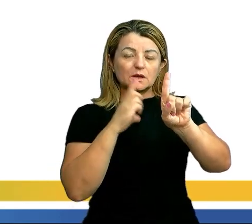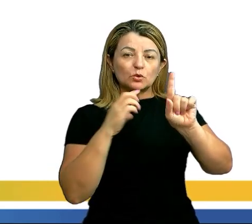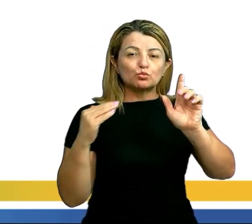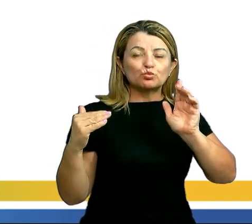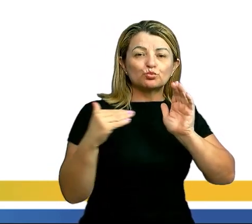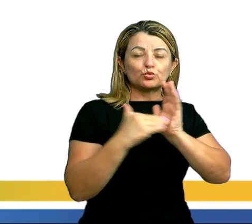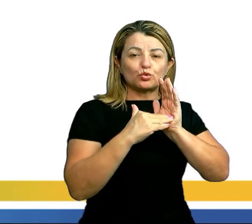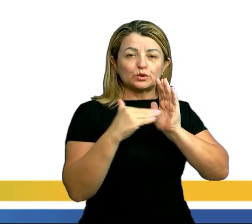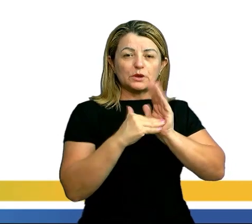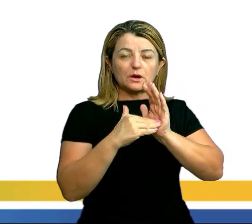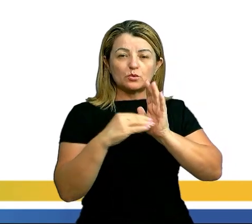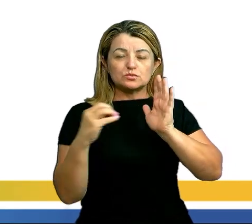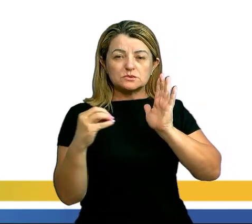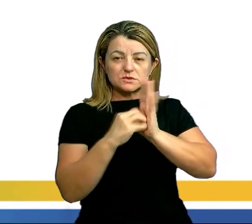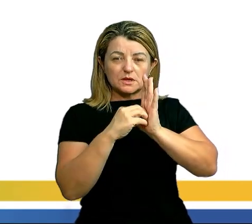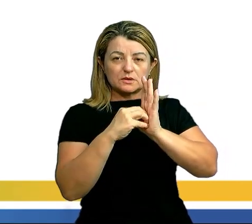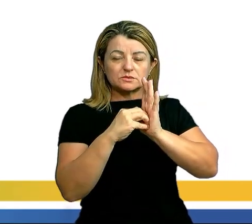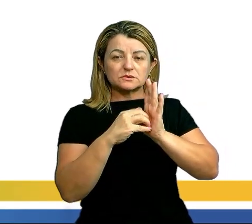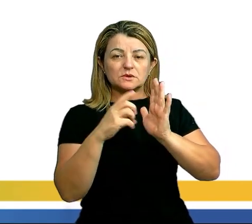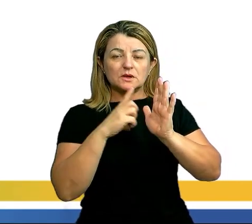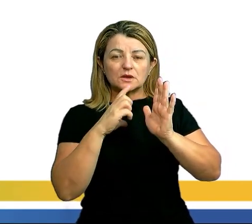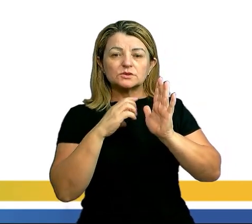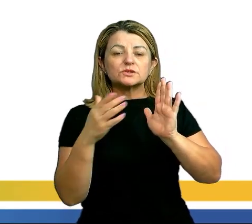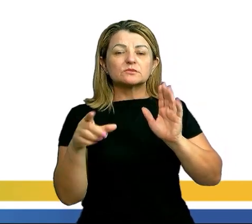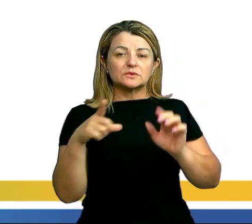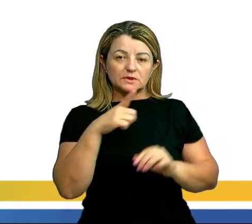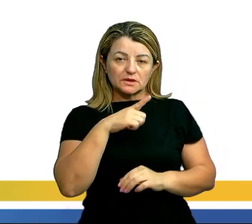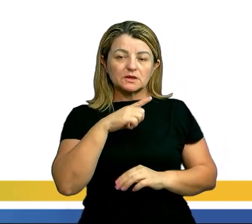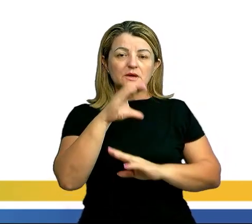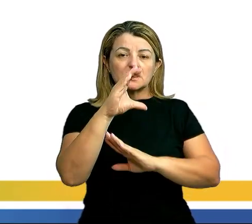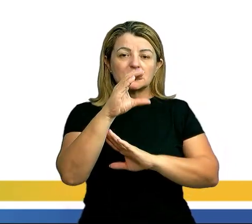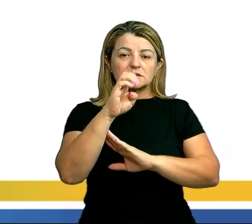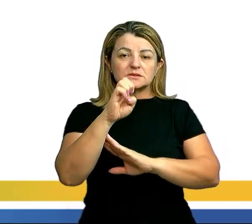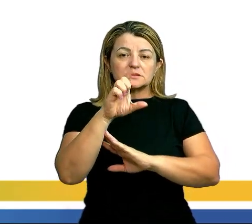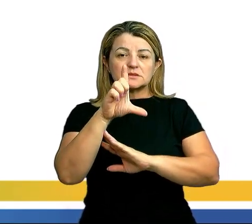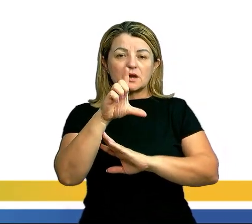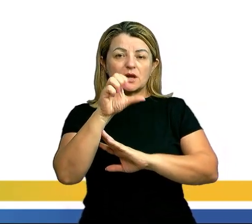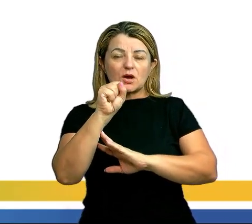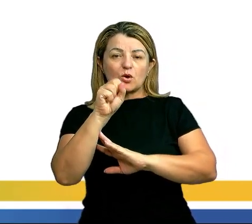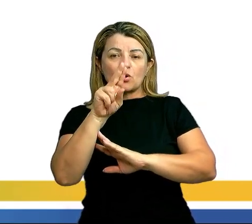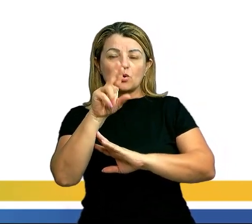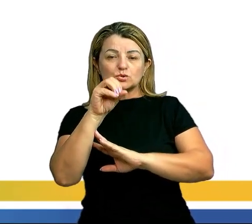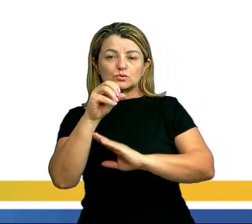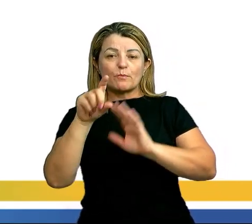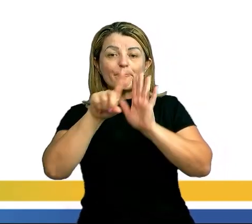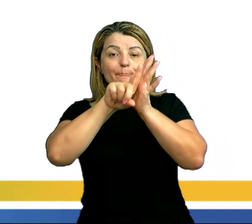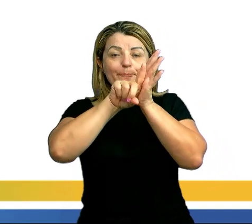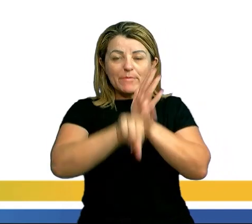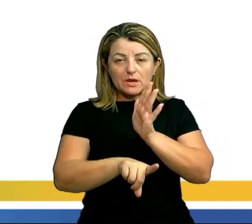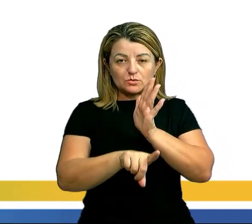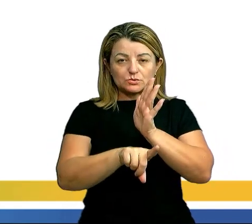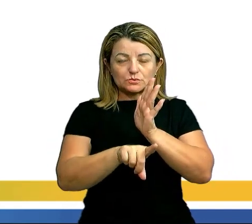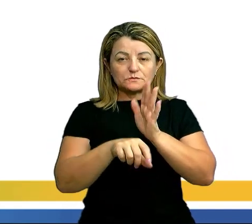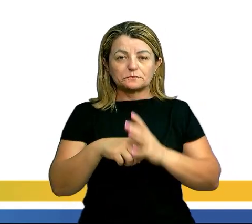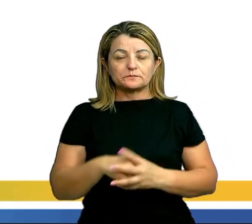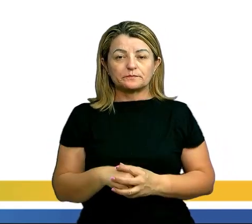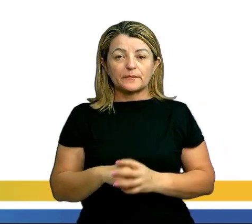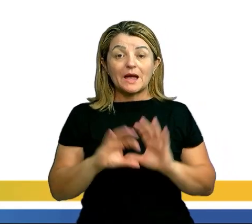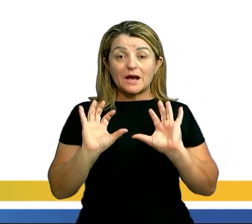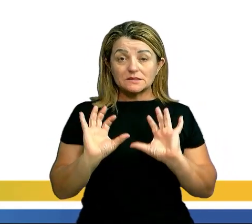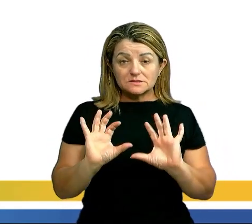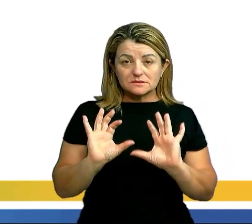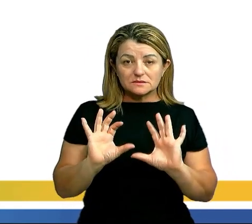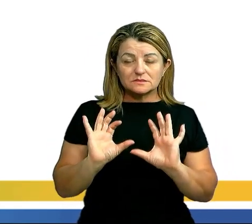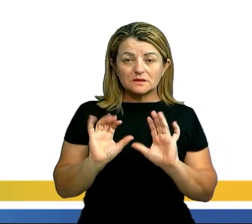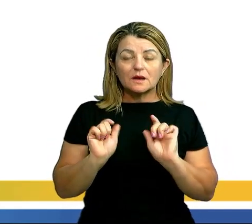0 kelvins, chegamos em graus Celsius associado a menos 273 graus kelvins. Dessa